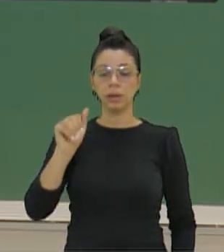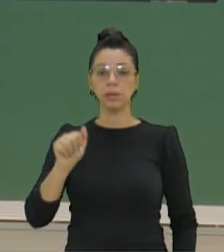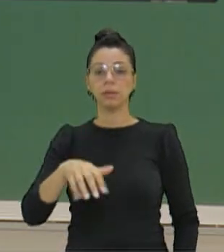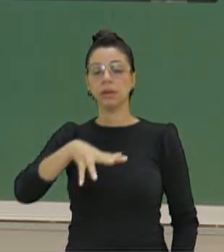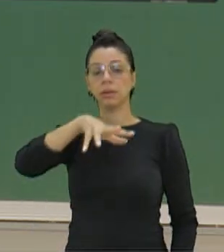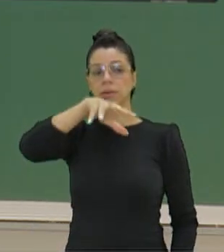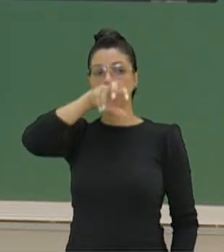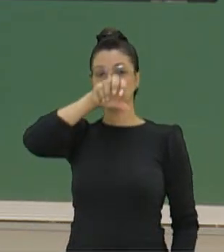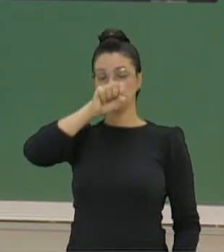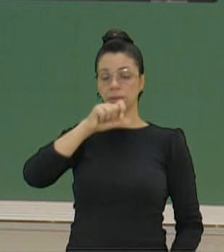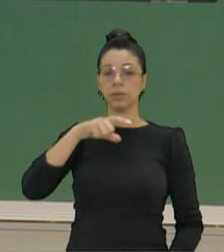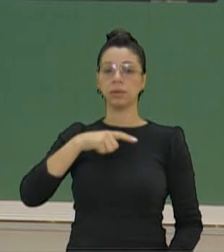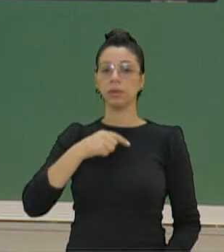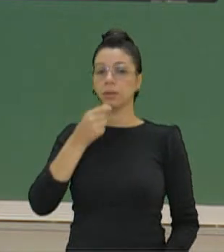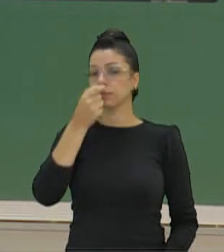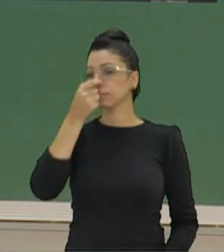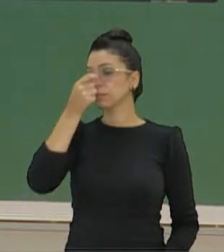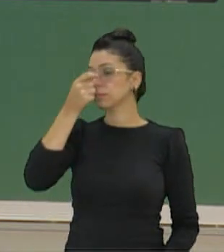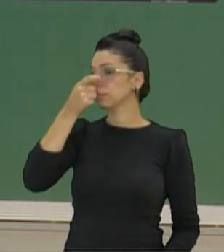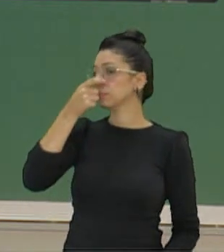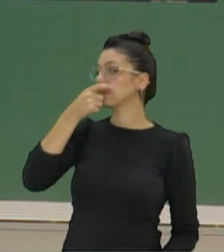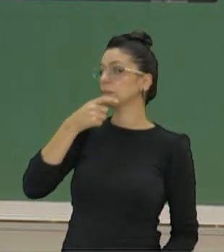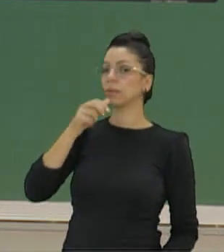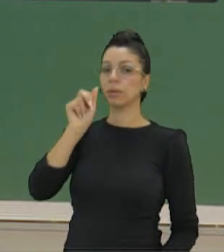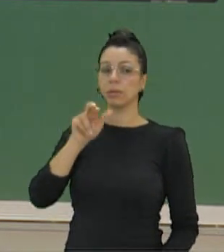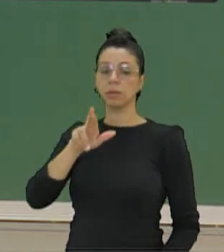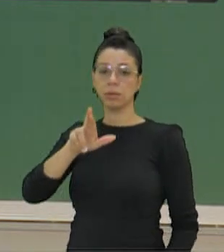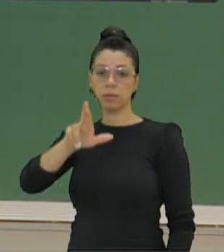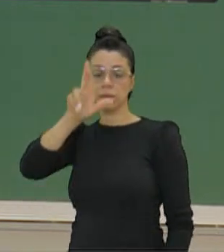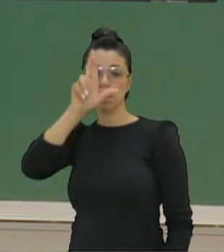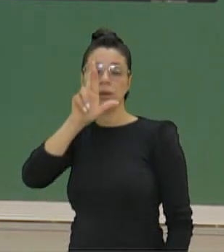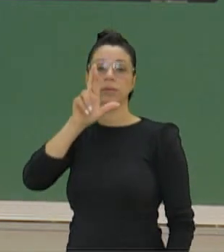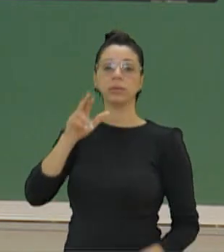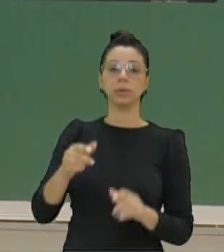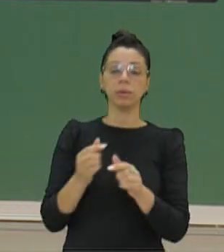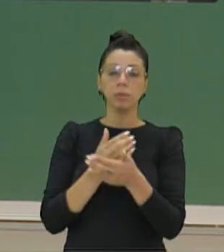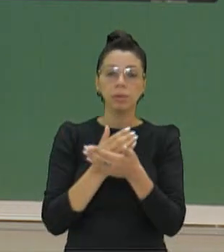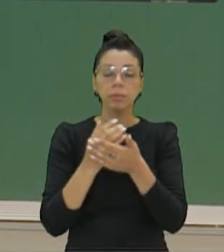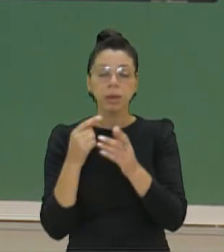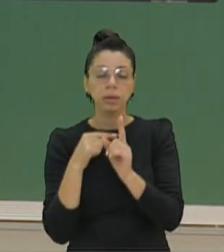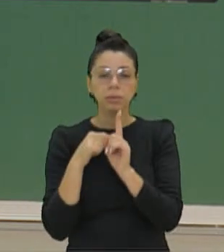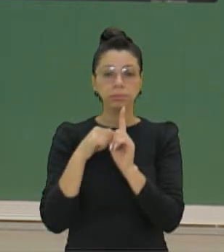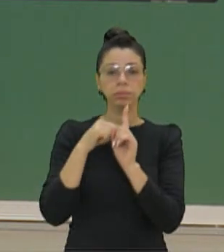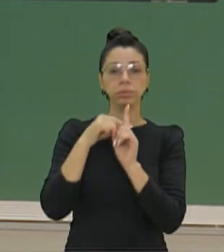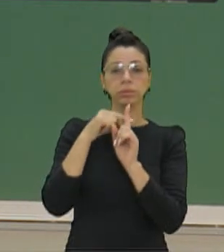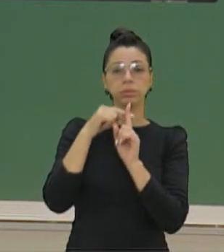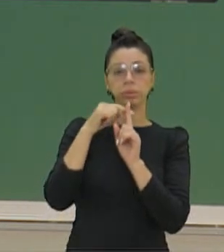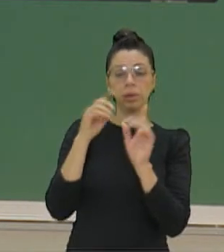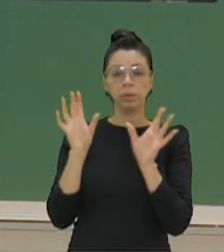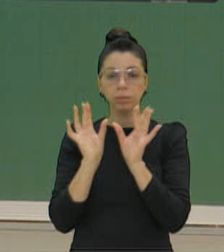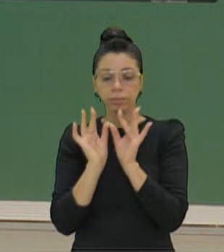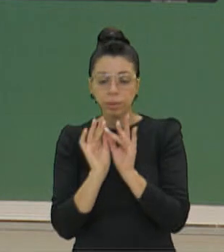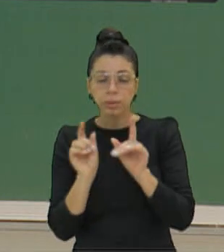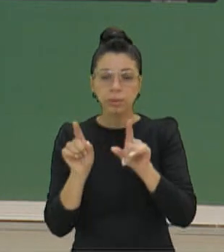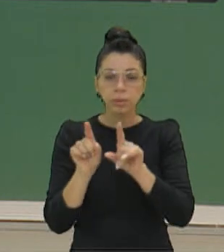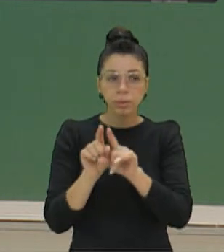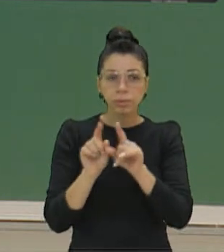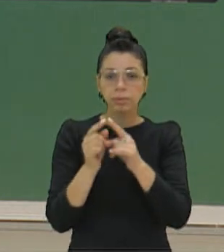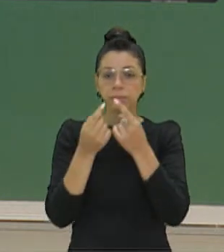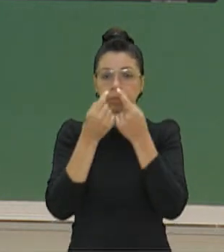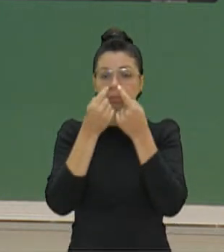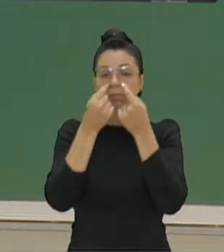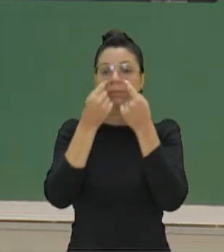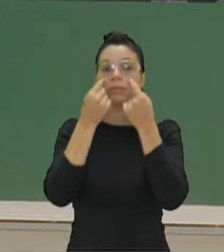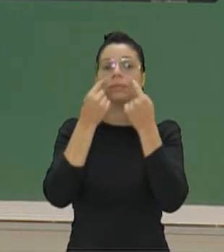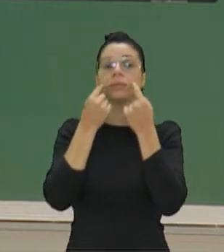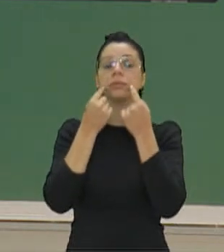as cavidades nasais, onde o ar é filtrado, aquecido, umedecido, lembram? O ar passa pela